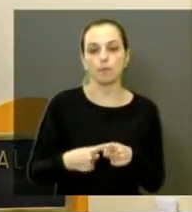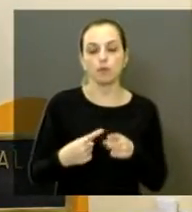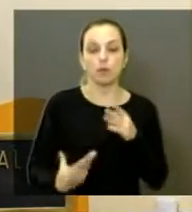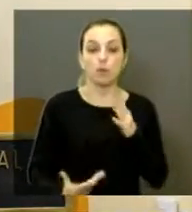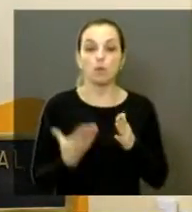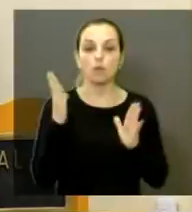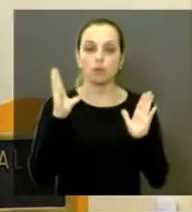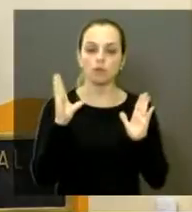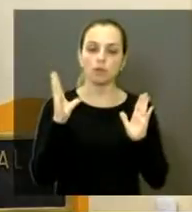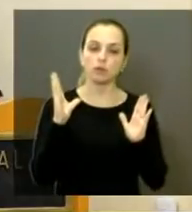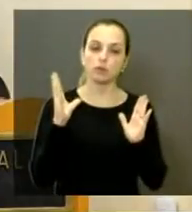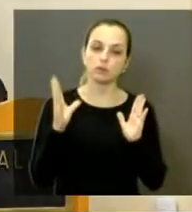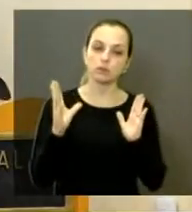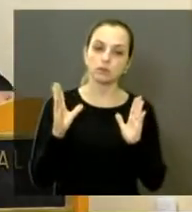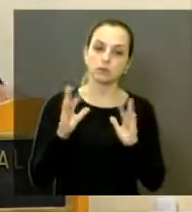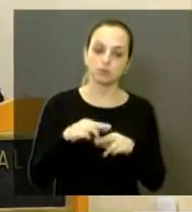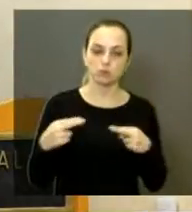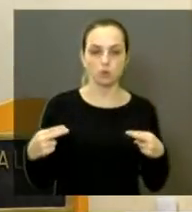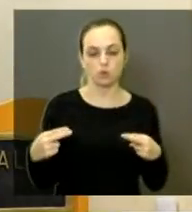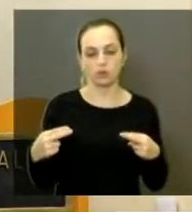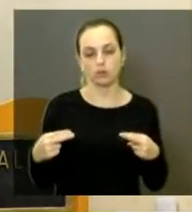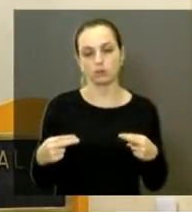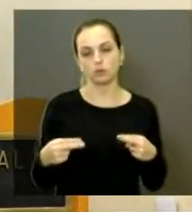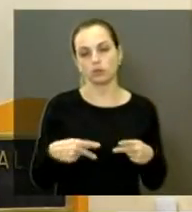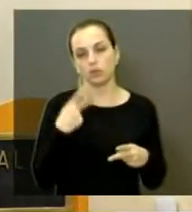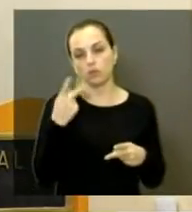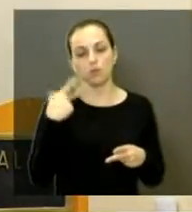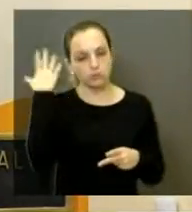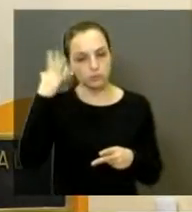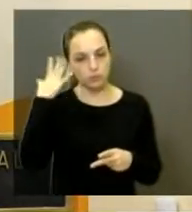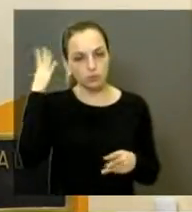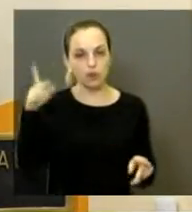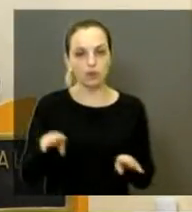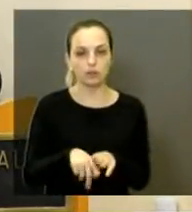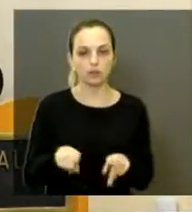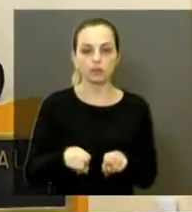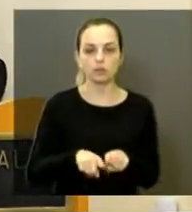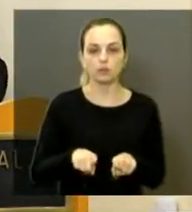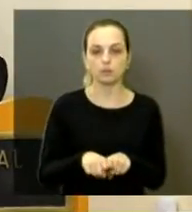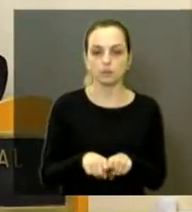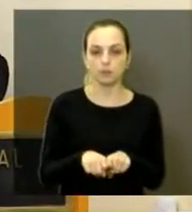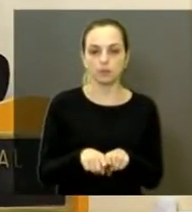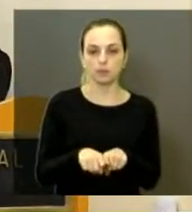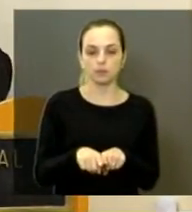acontece isso. Eu também queria falar aqui,